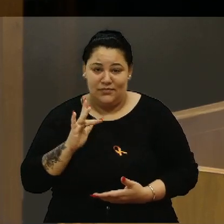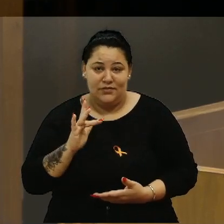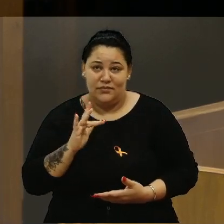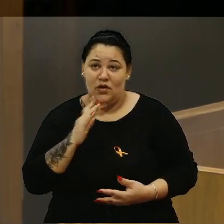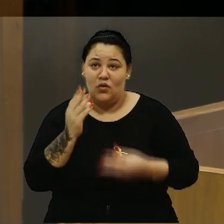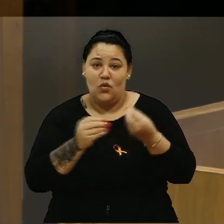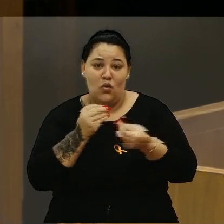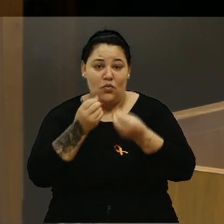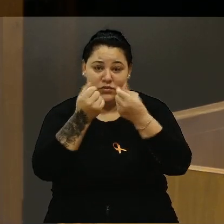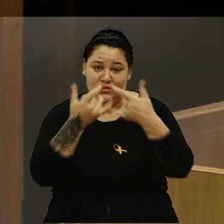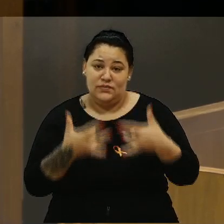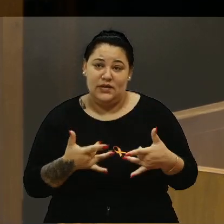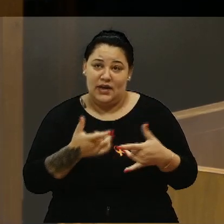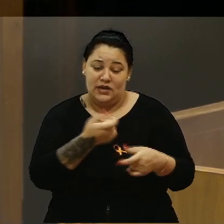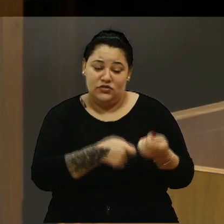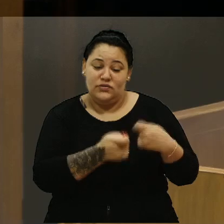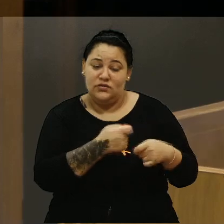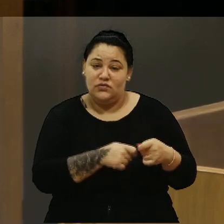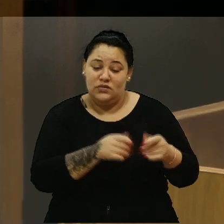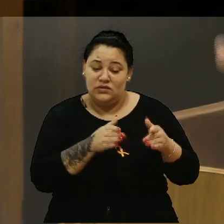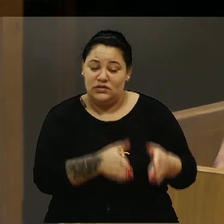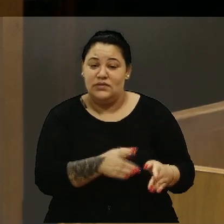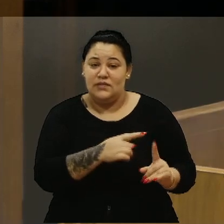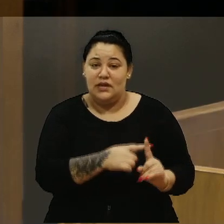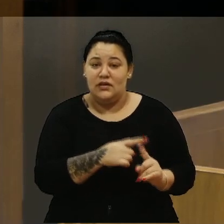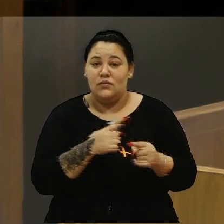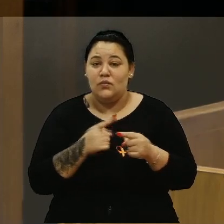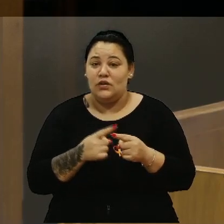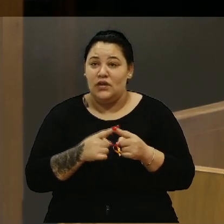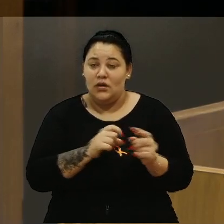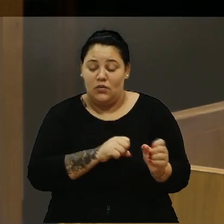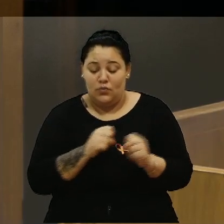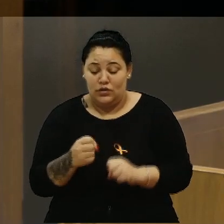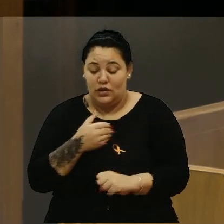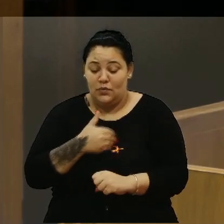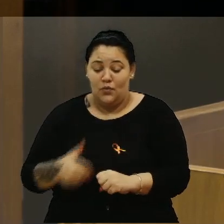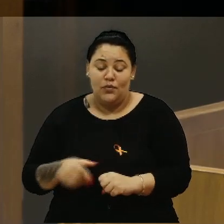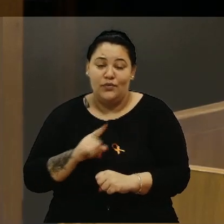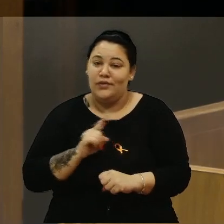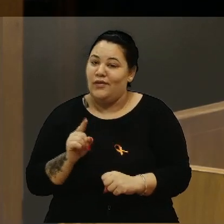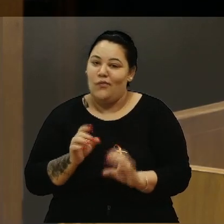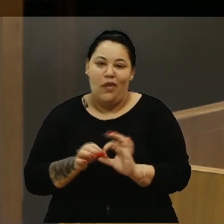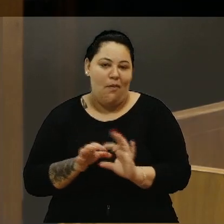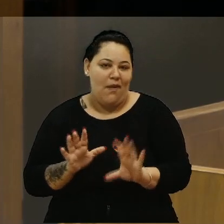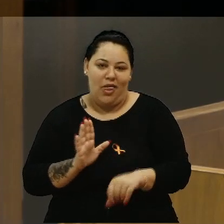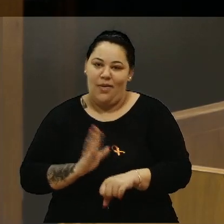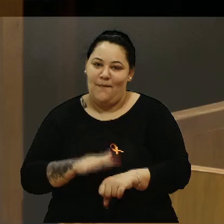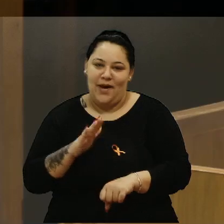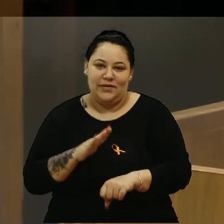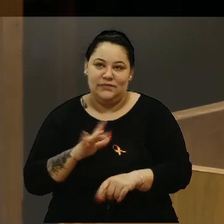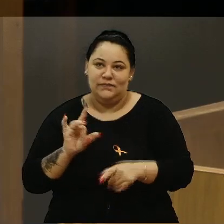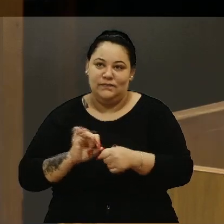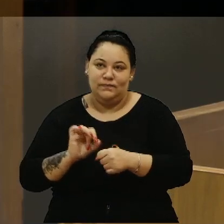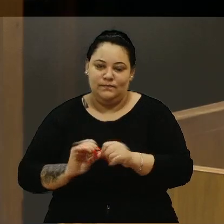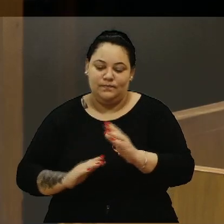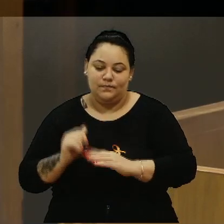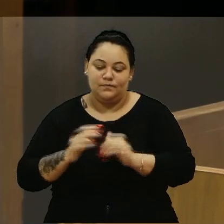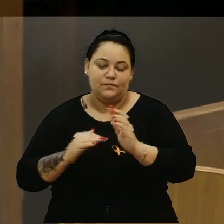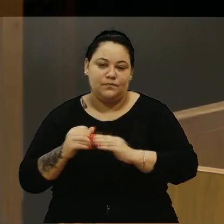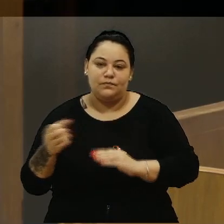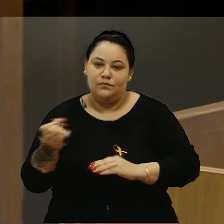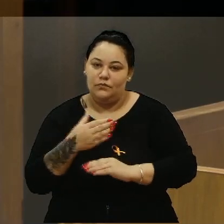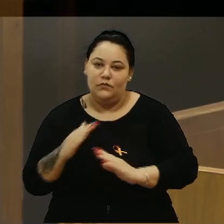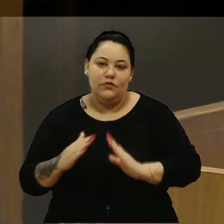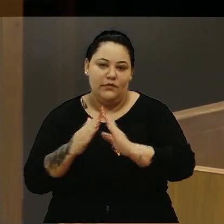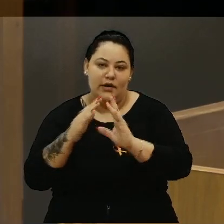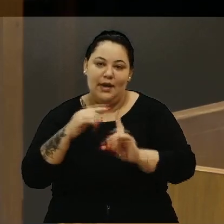como administrador do cemitério, porque o poder público não permitia mais que fossem construídas novas capelas.